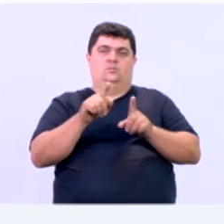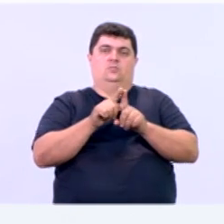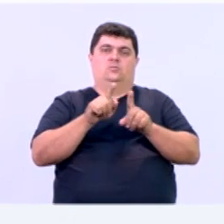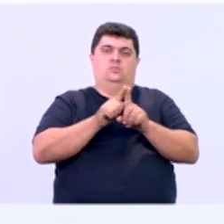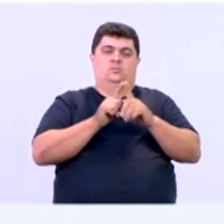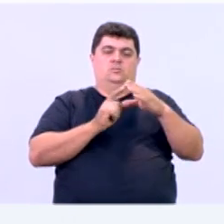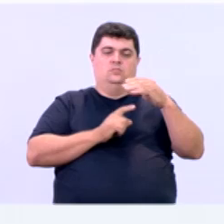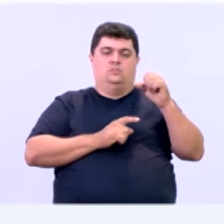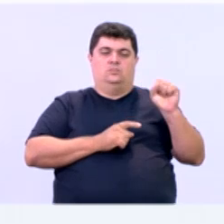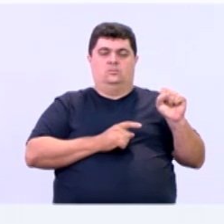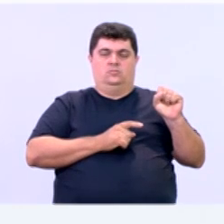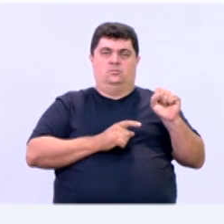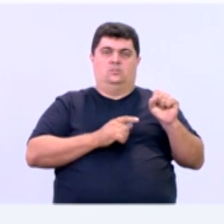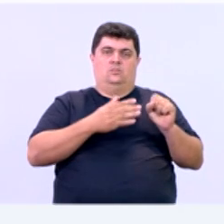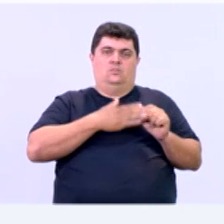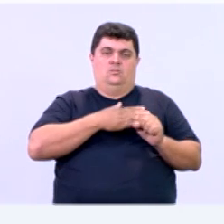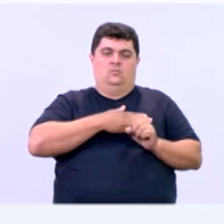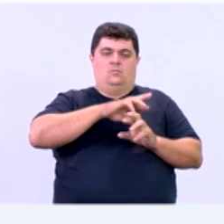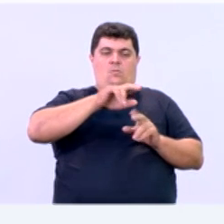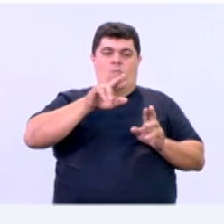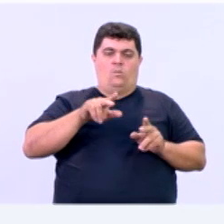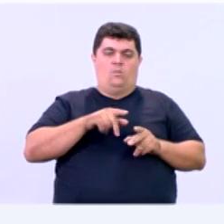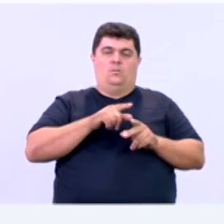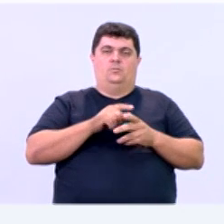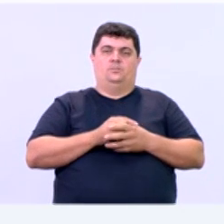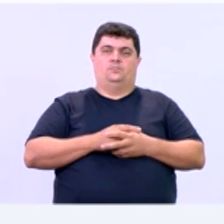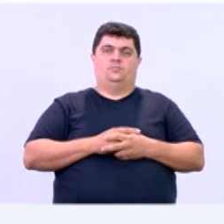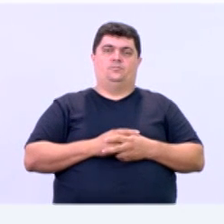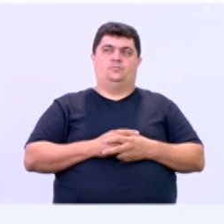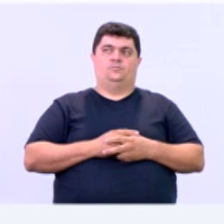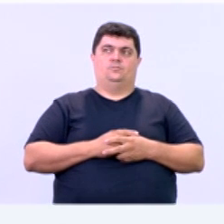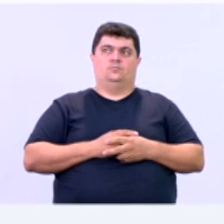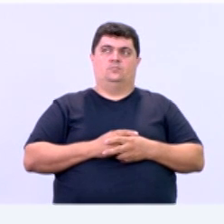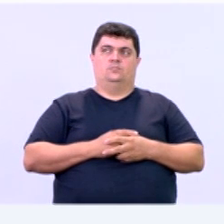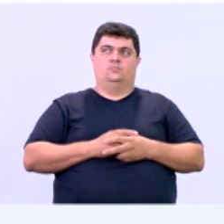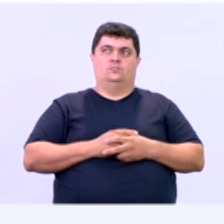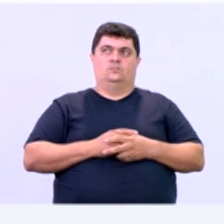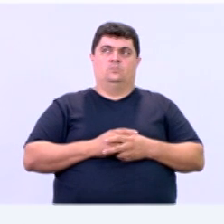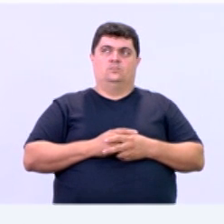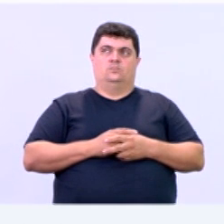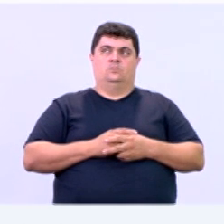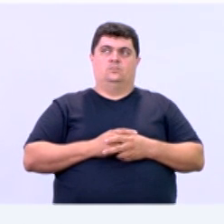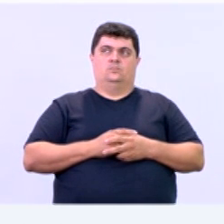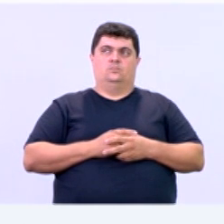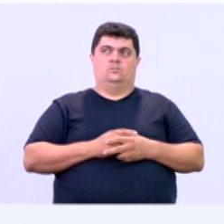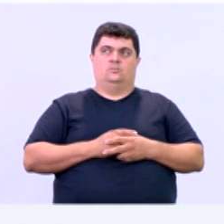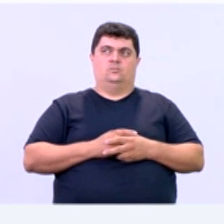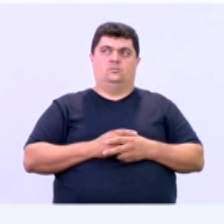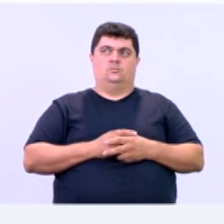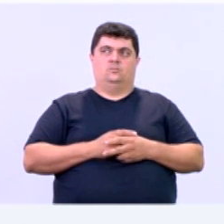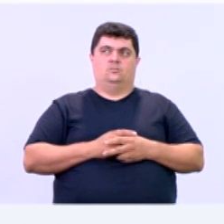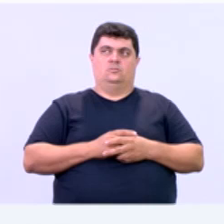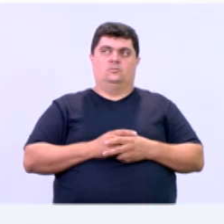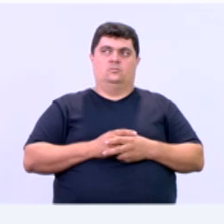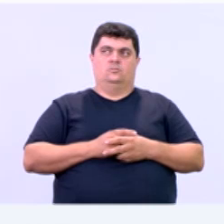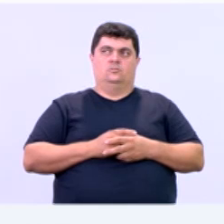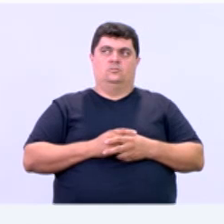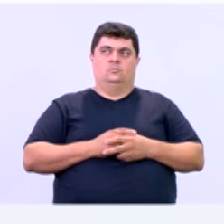e o CSS, meus estilos, ok? Então, ele fica dessa forma,